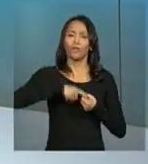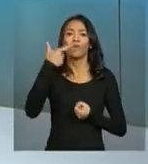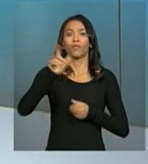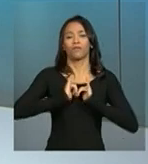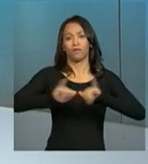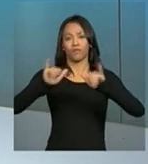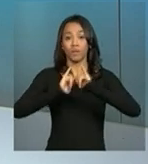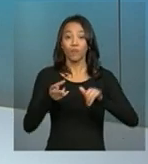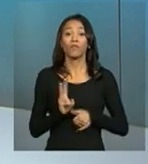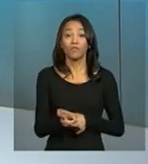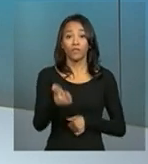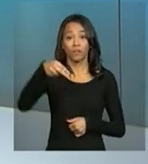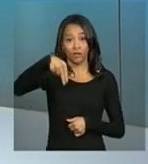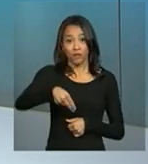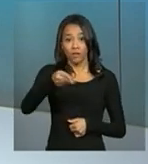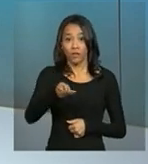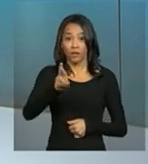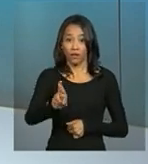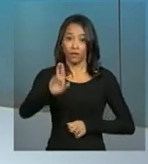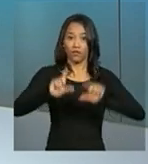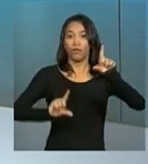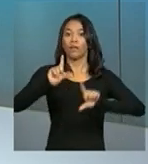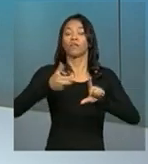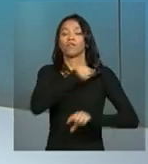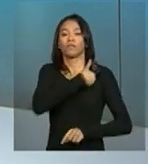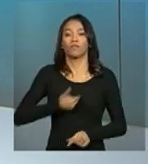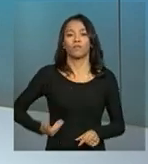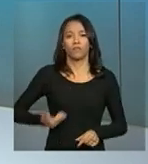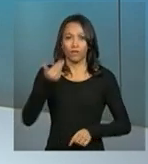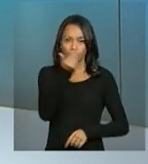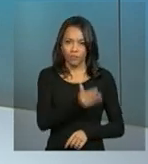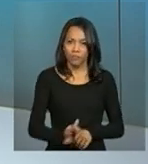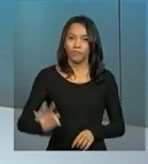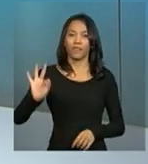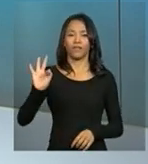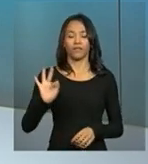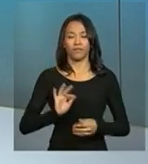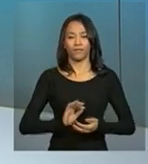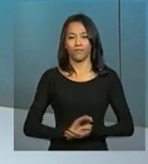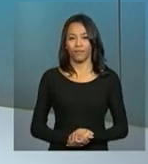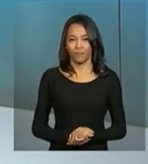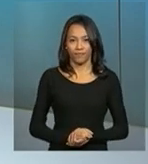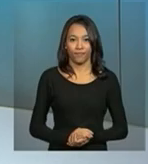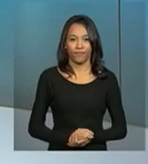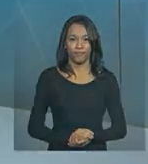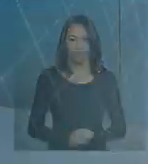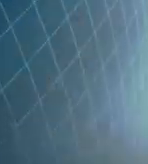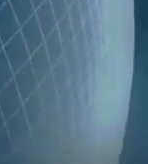outras informações. Continue com a gente aqui na NBR, a TV do Governo Federal.